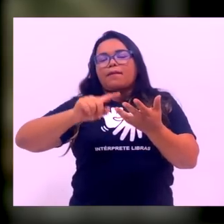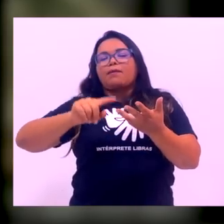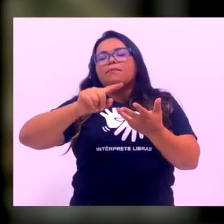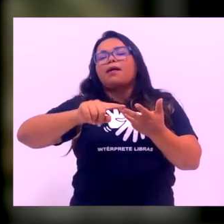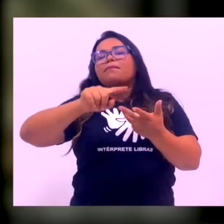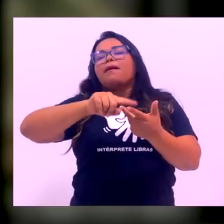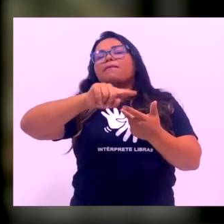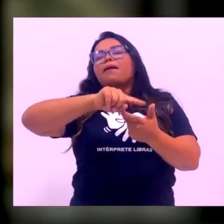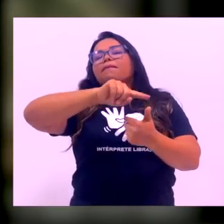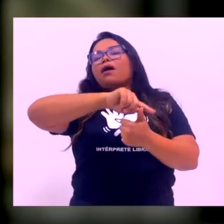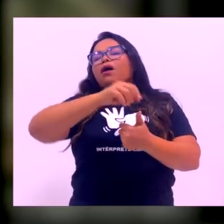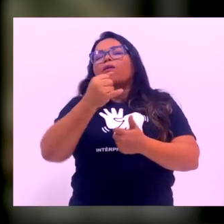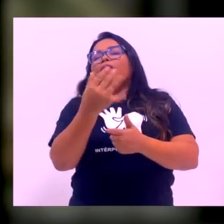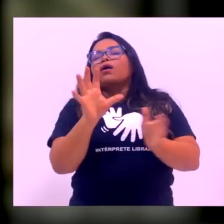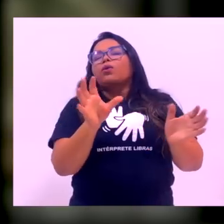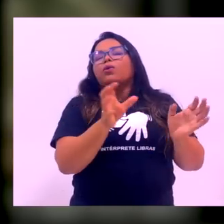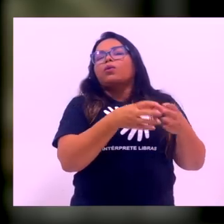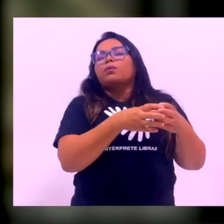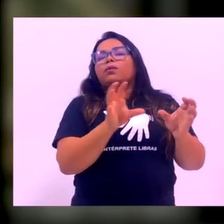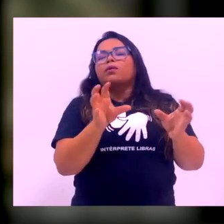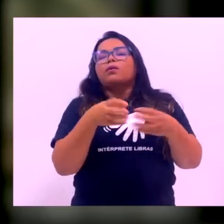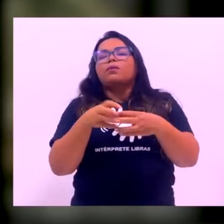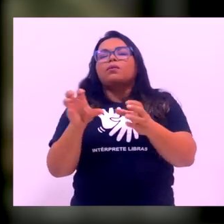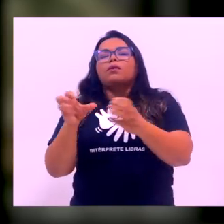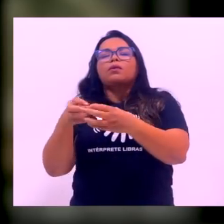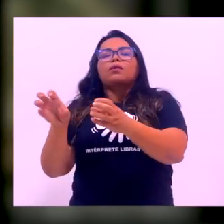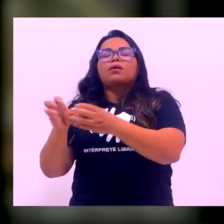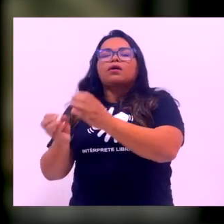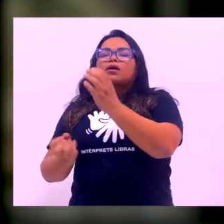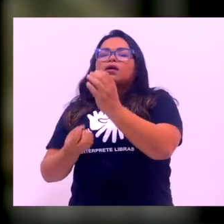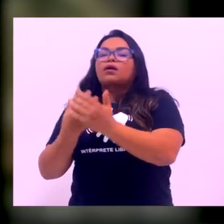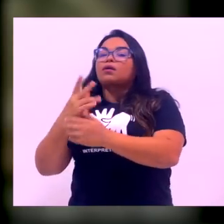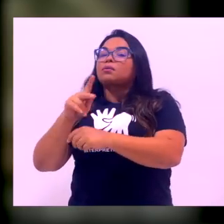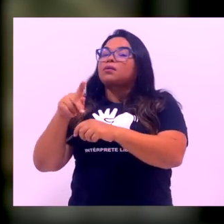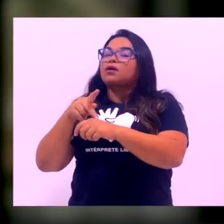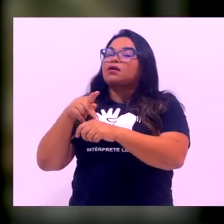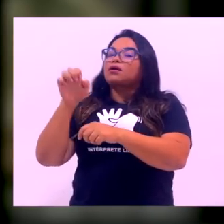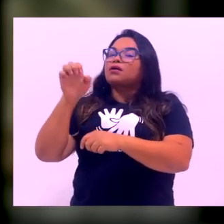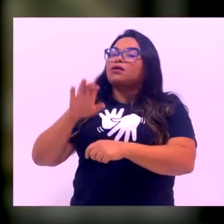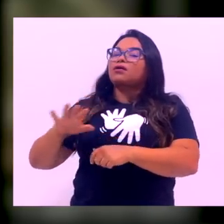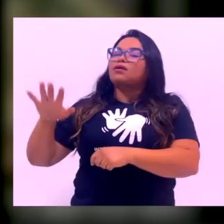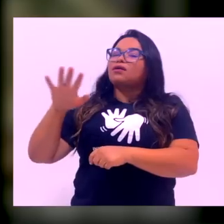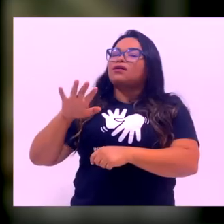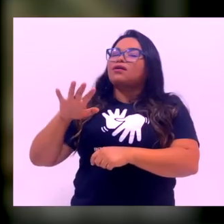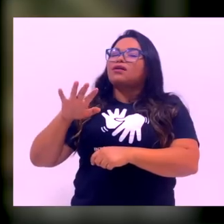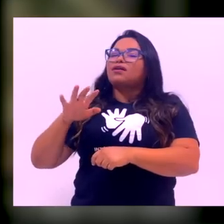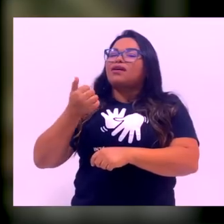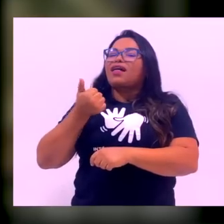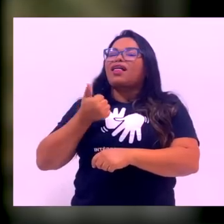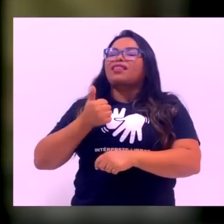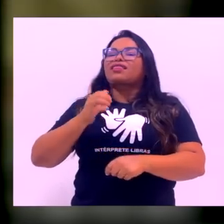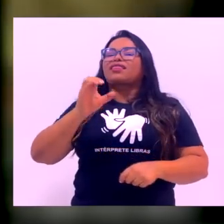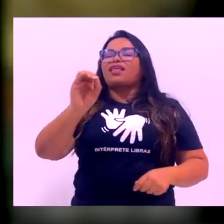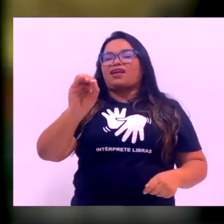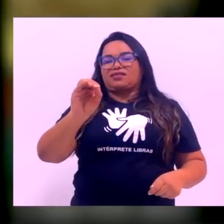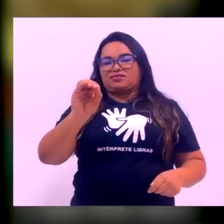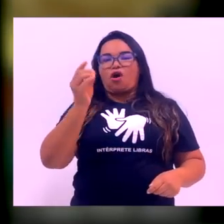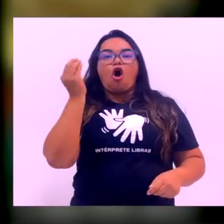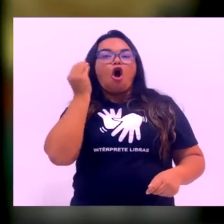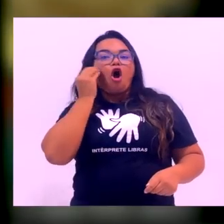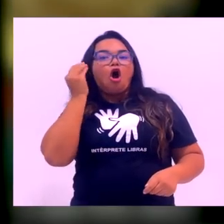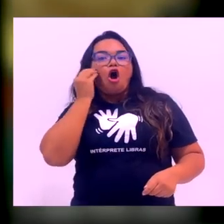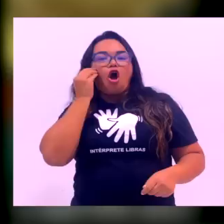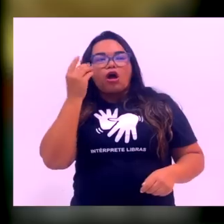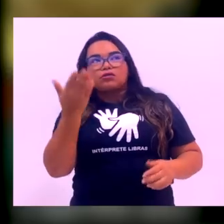lombardos, ostrogodos, burgúndios, visigodos, suevos e vândalos? Quem eram eles? Esta é a divisão